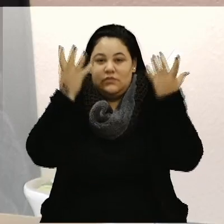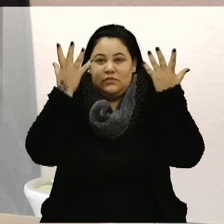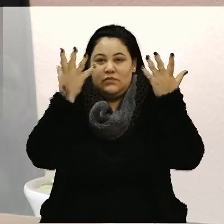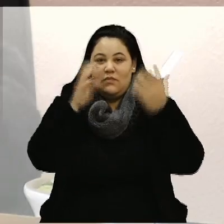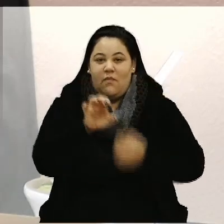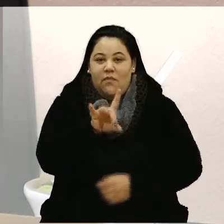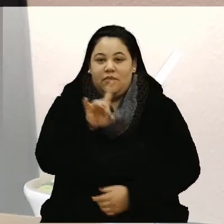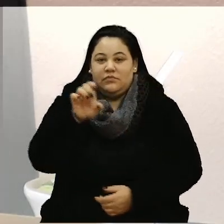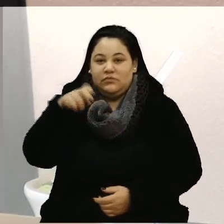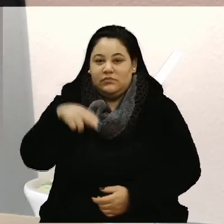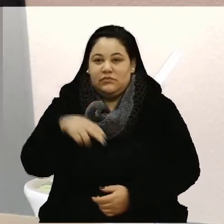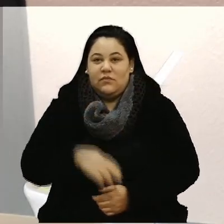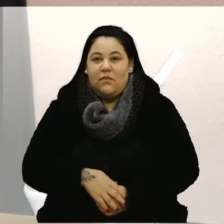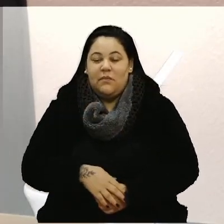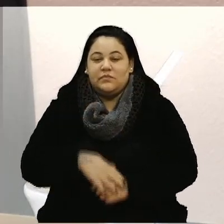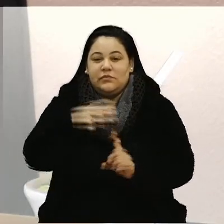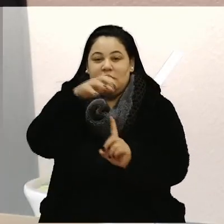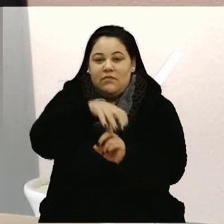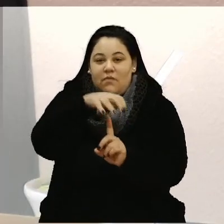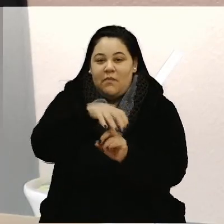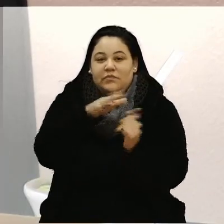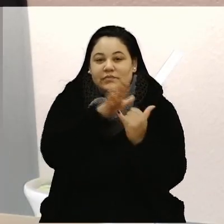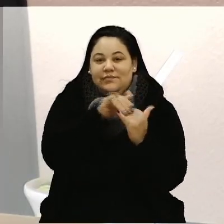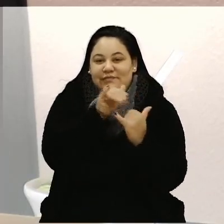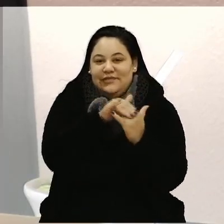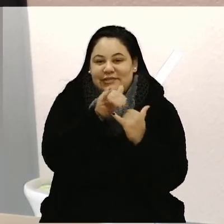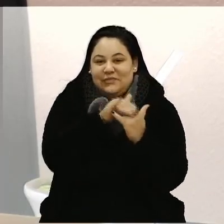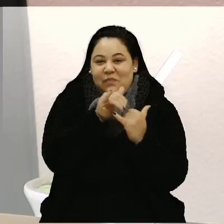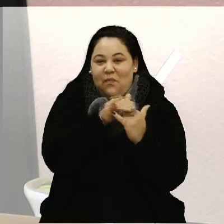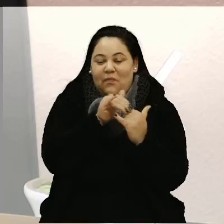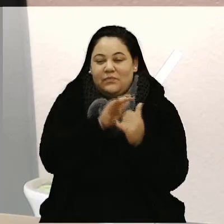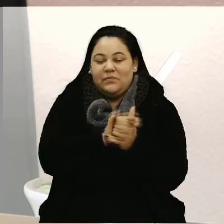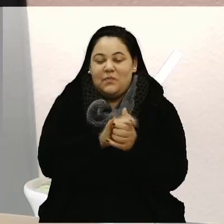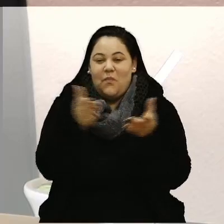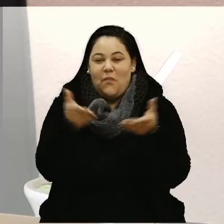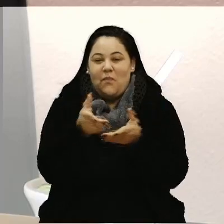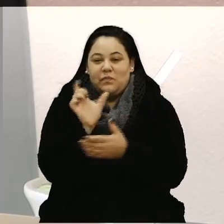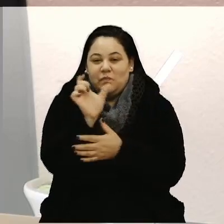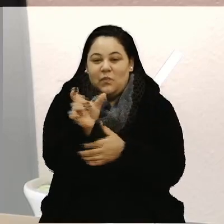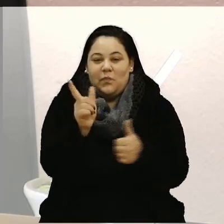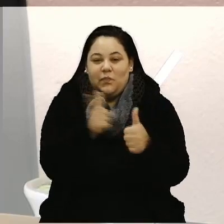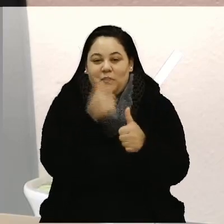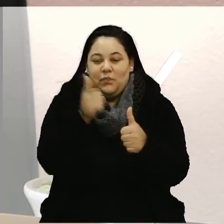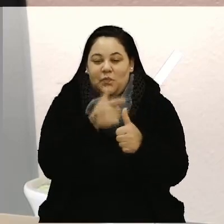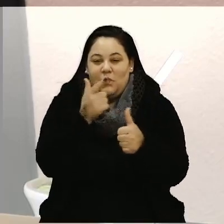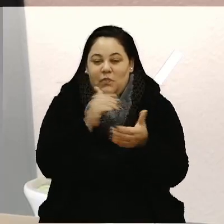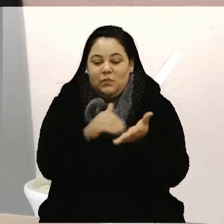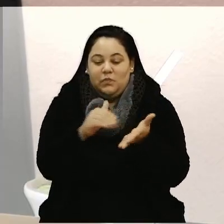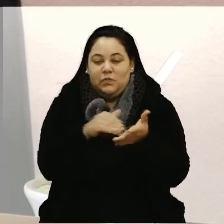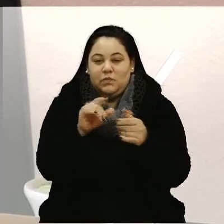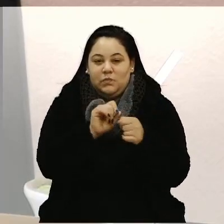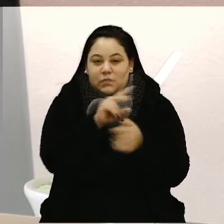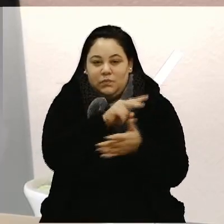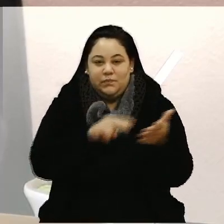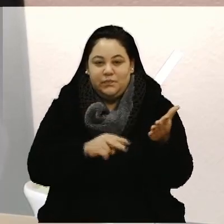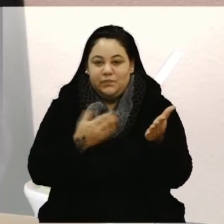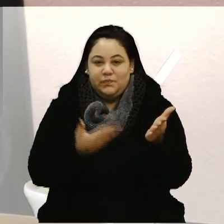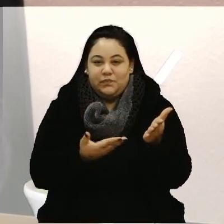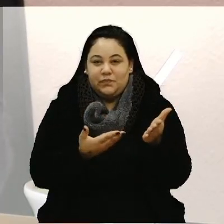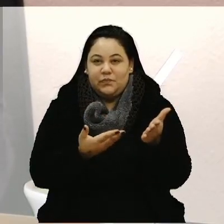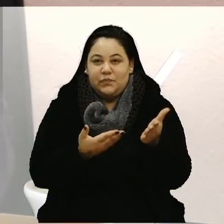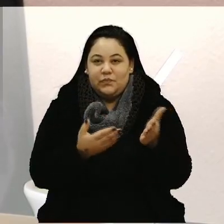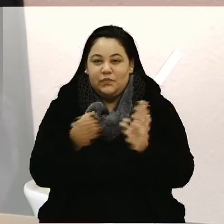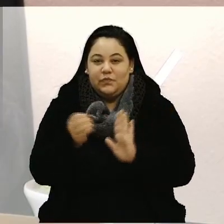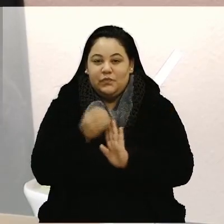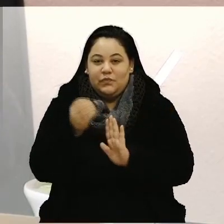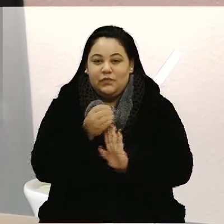Éden Feira Vegana. Passo a palavra ao primeiro secretário para que faça a leitura do